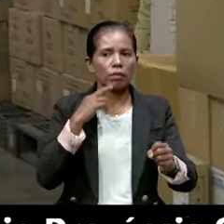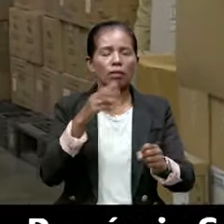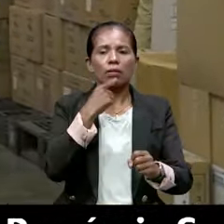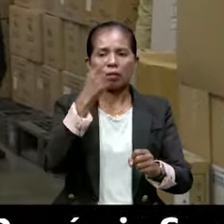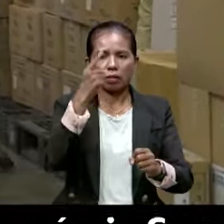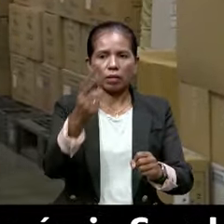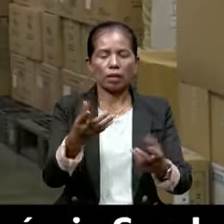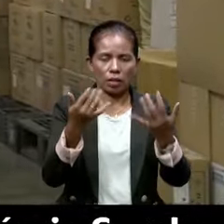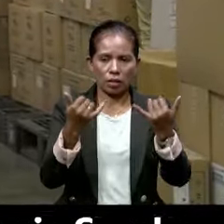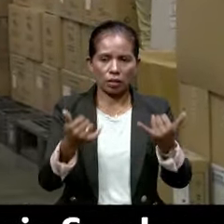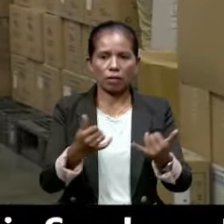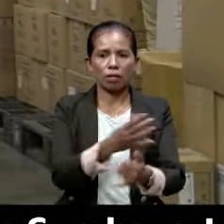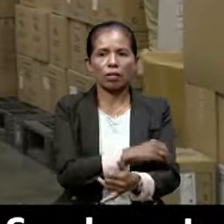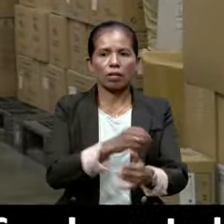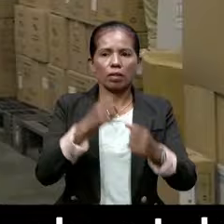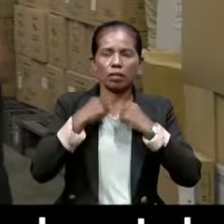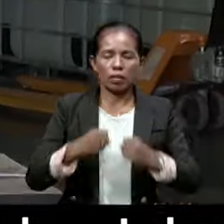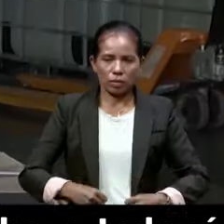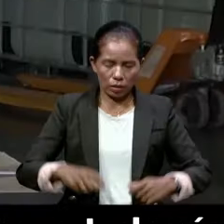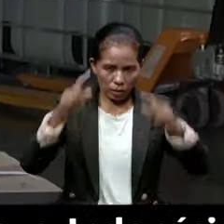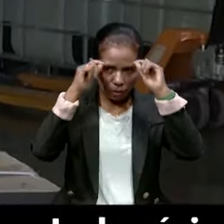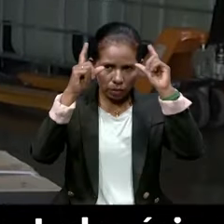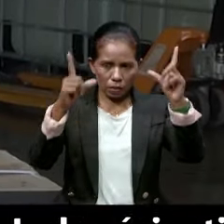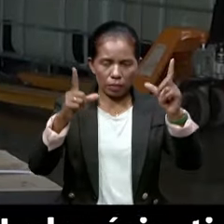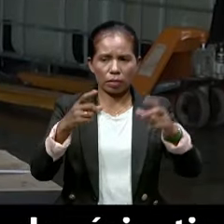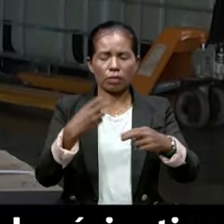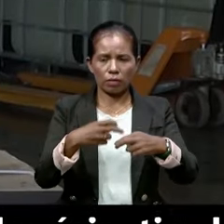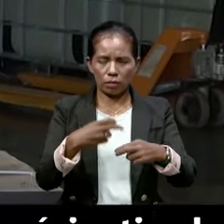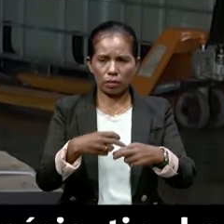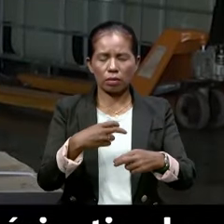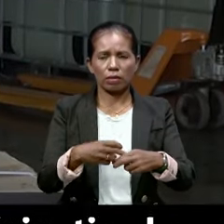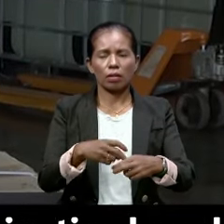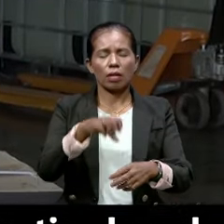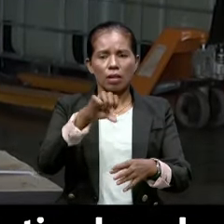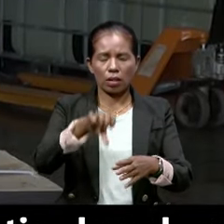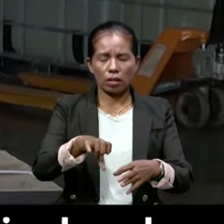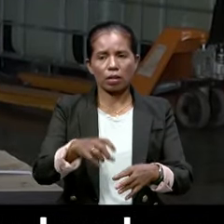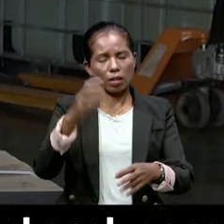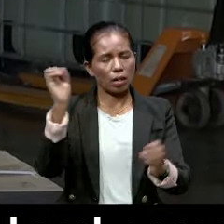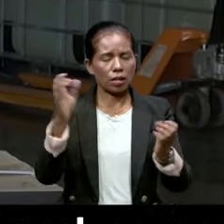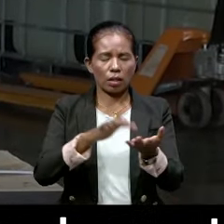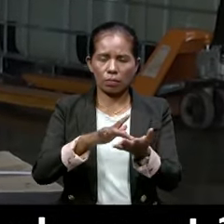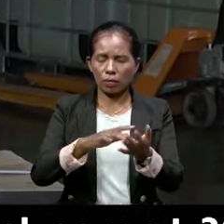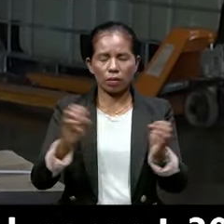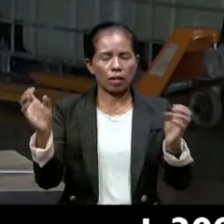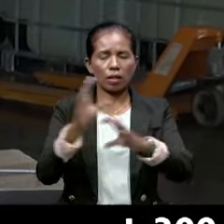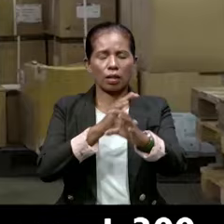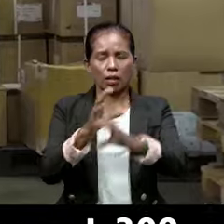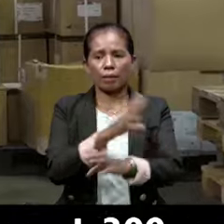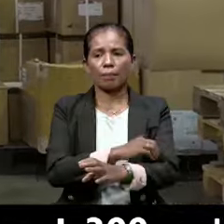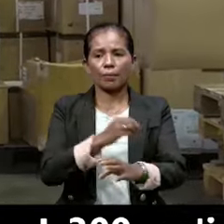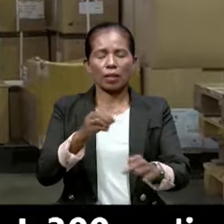atenden, dada uma situação saúde Timor-Leste nian grave teves, tamba falta em Muruk, falta ambulância, no pior